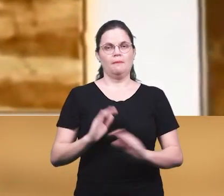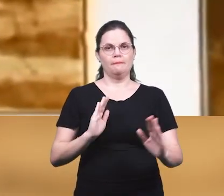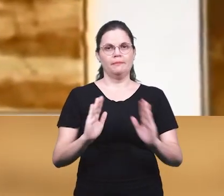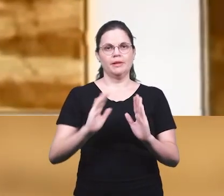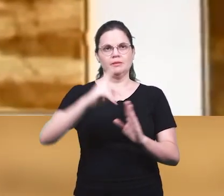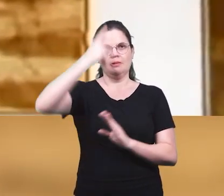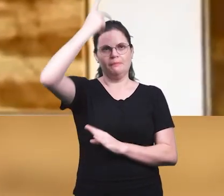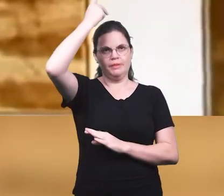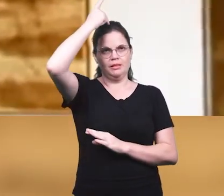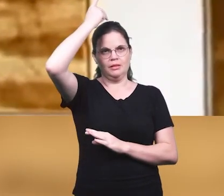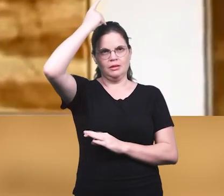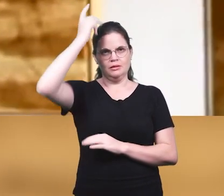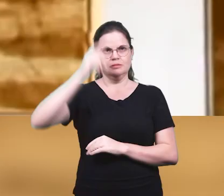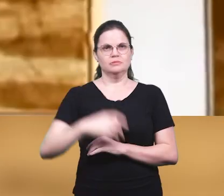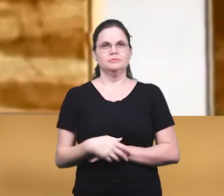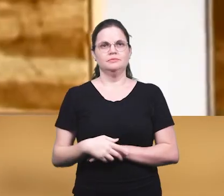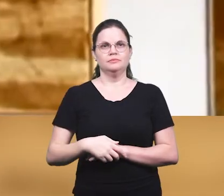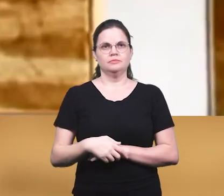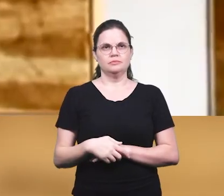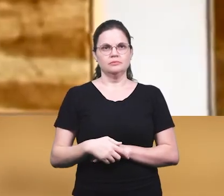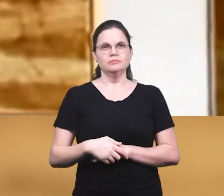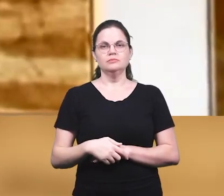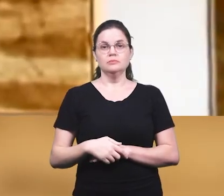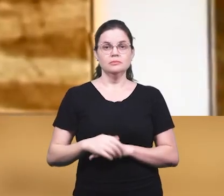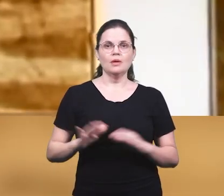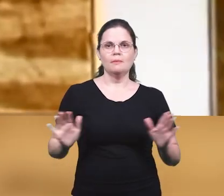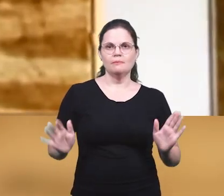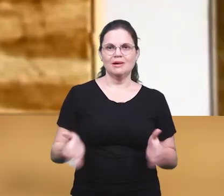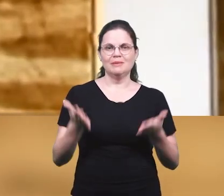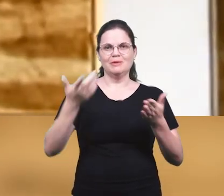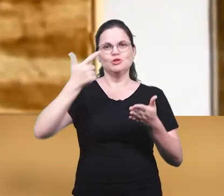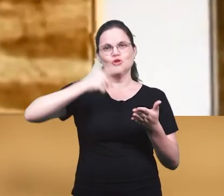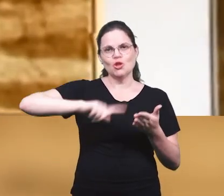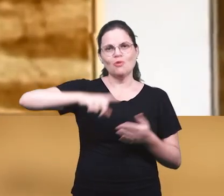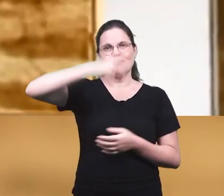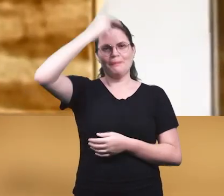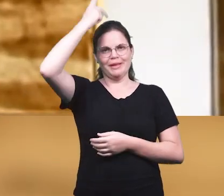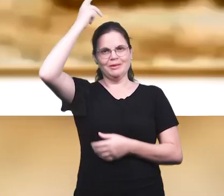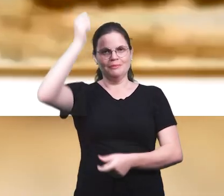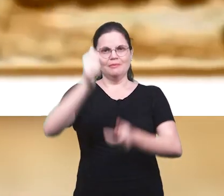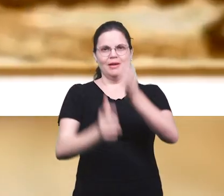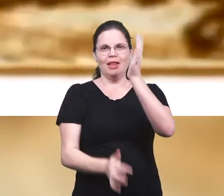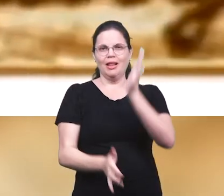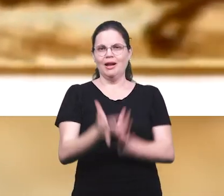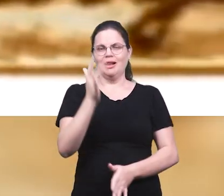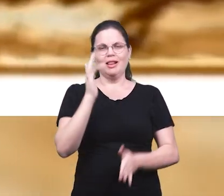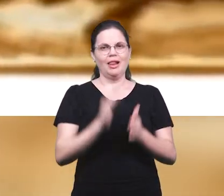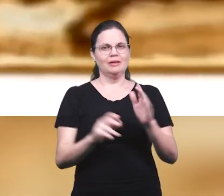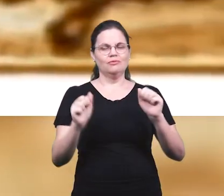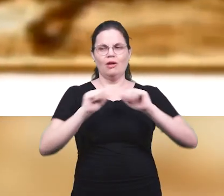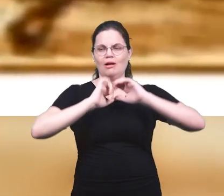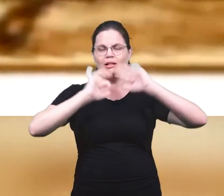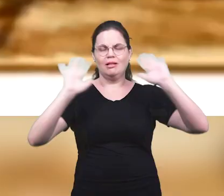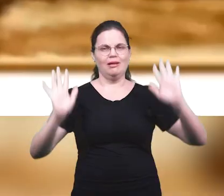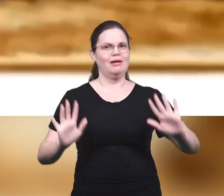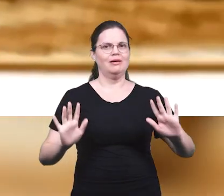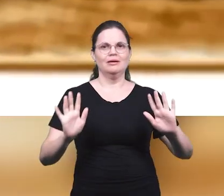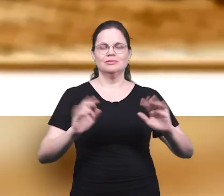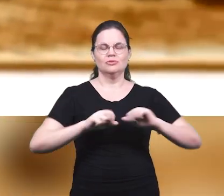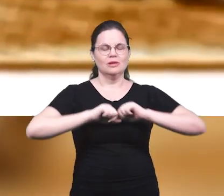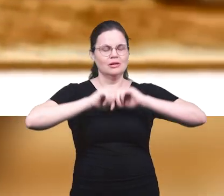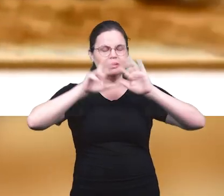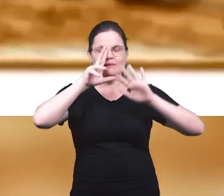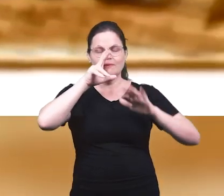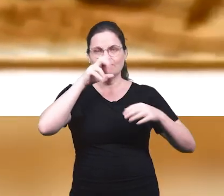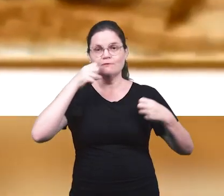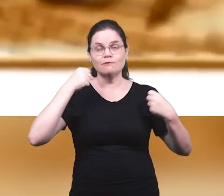Pentecoste, né? O reavivamento do Pentecostes de uma forma muito clara, muito